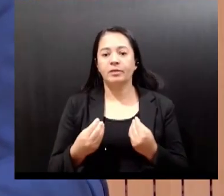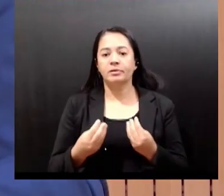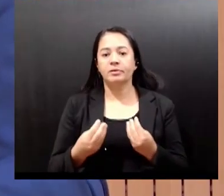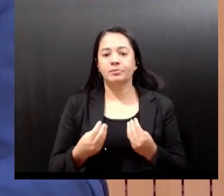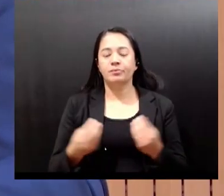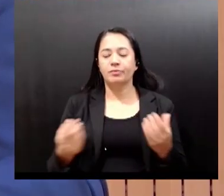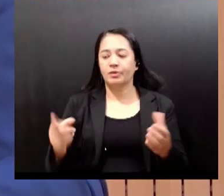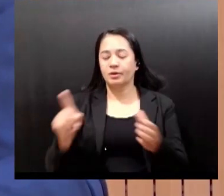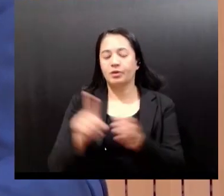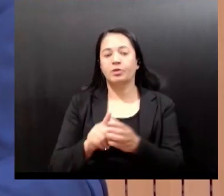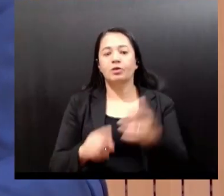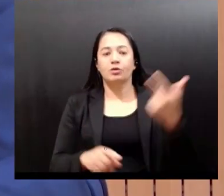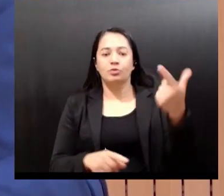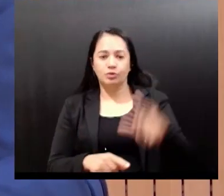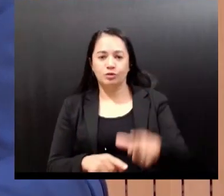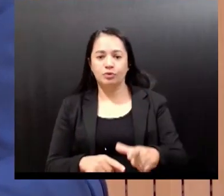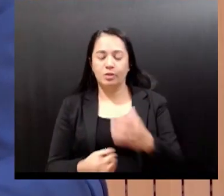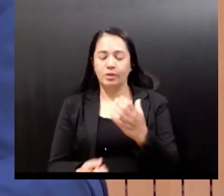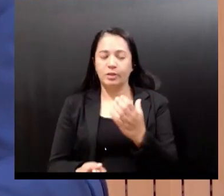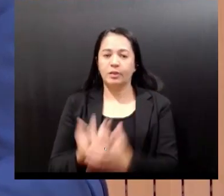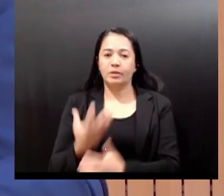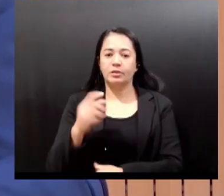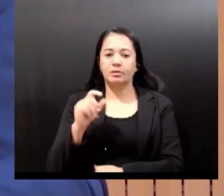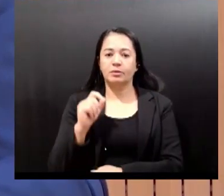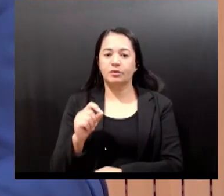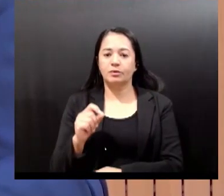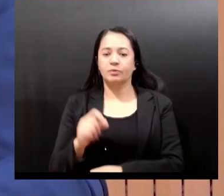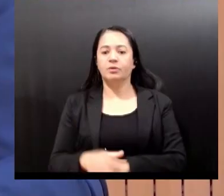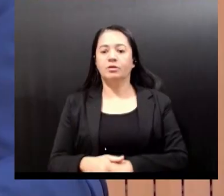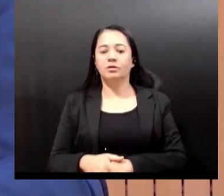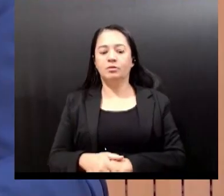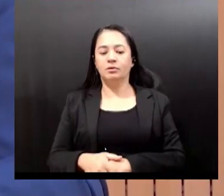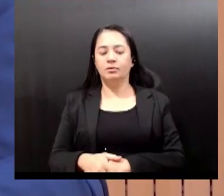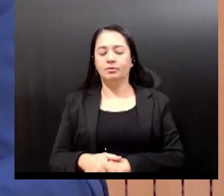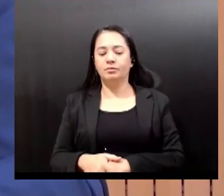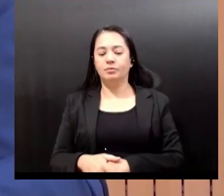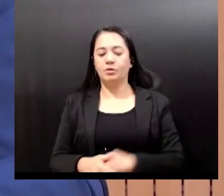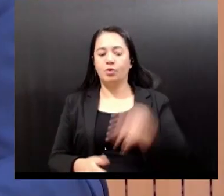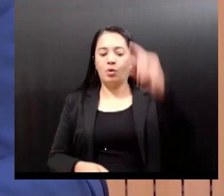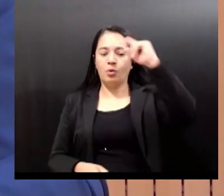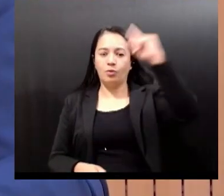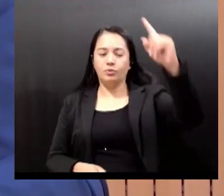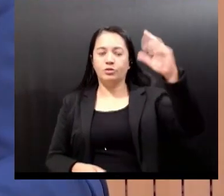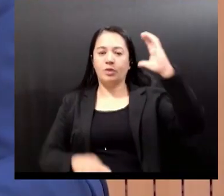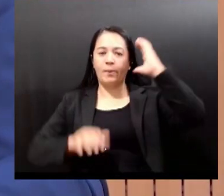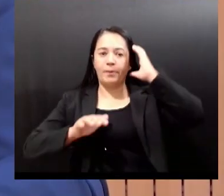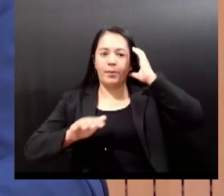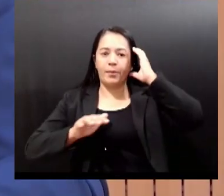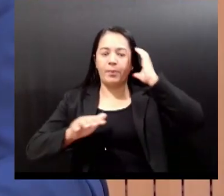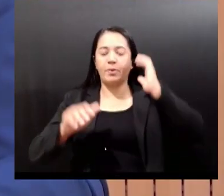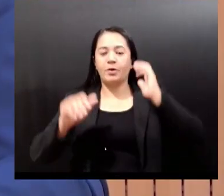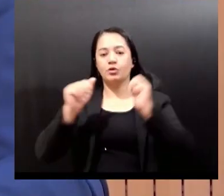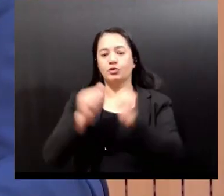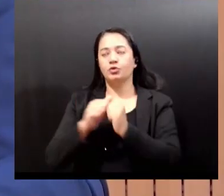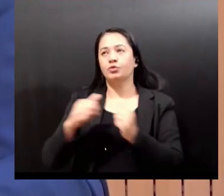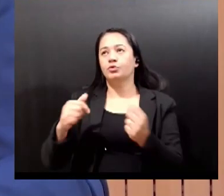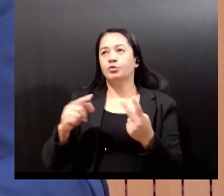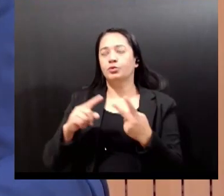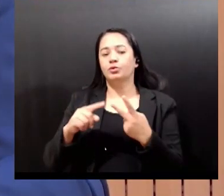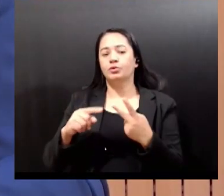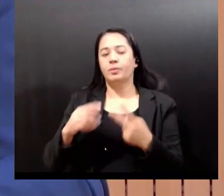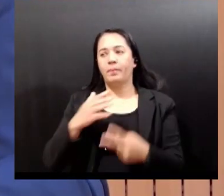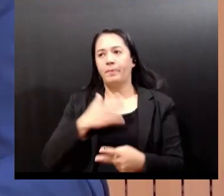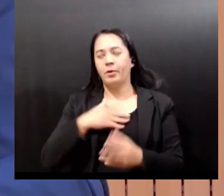e criamos aqui nessa casa o dia do hip-hop. Junto um projeto meu e do vereador